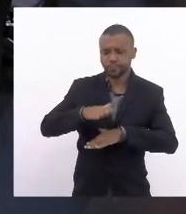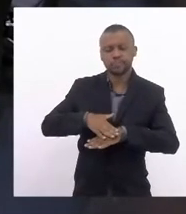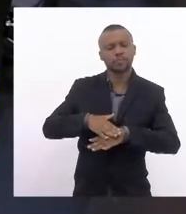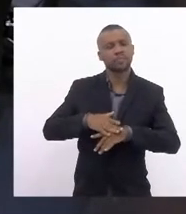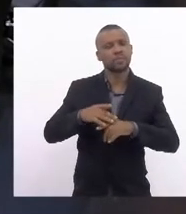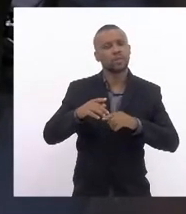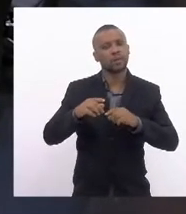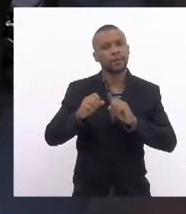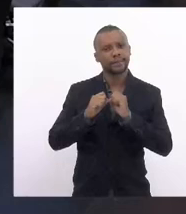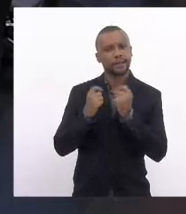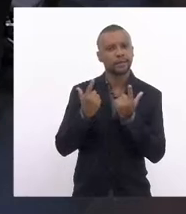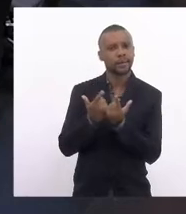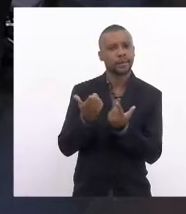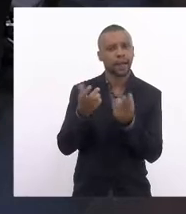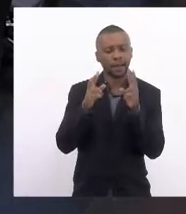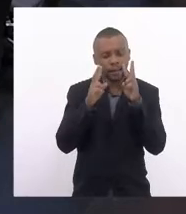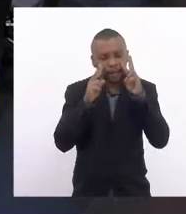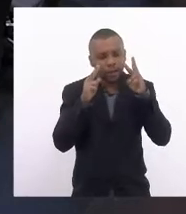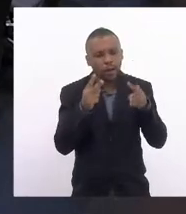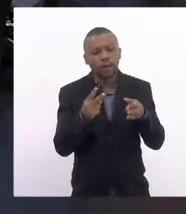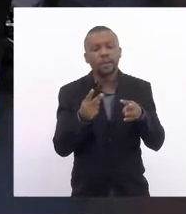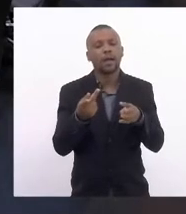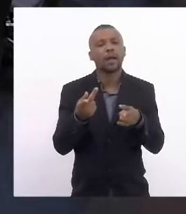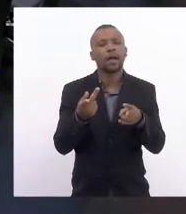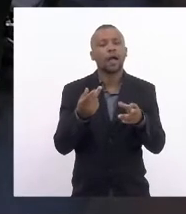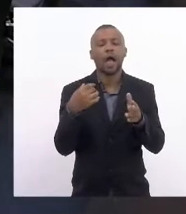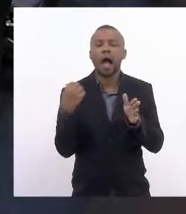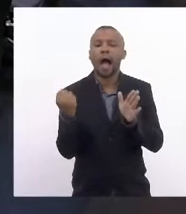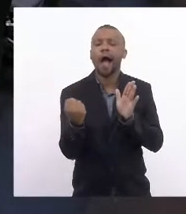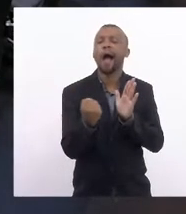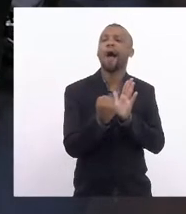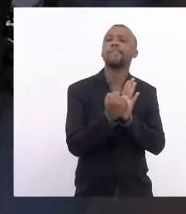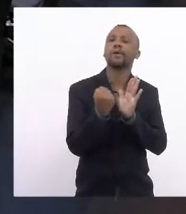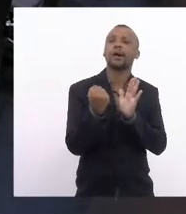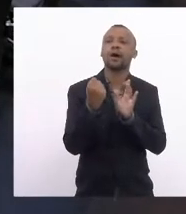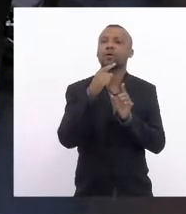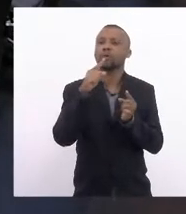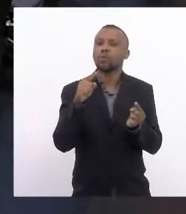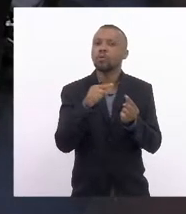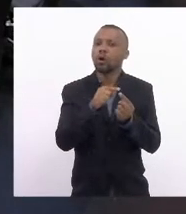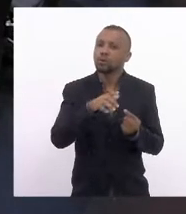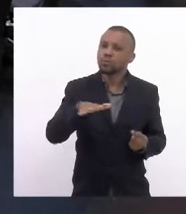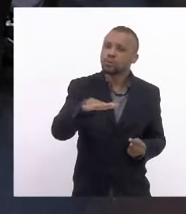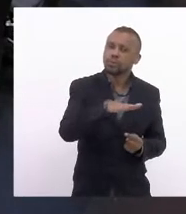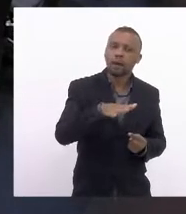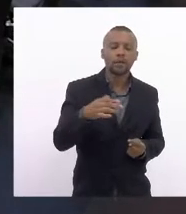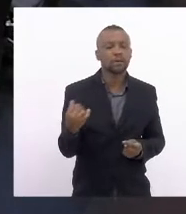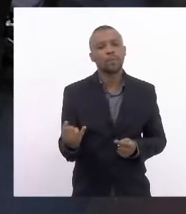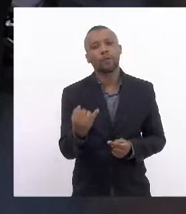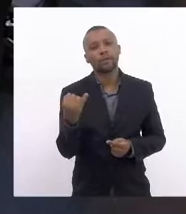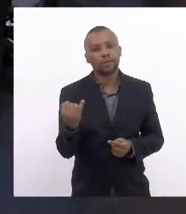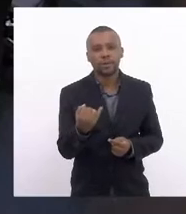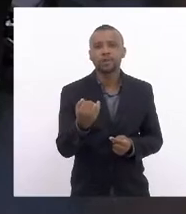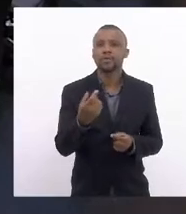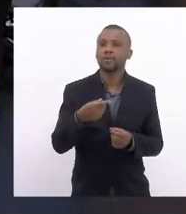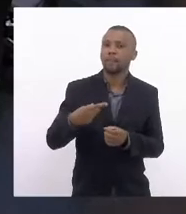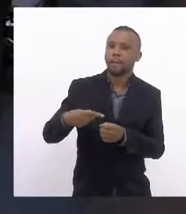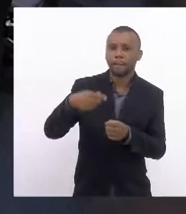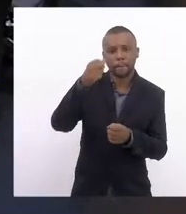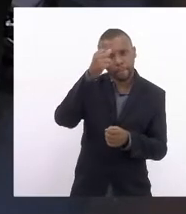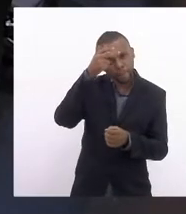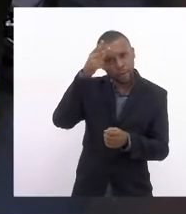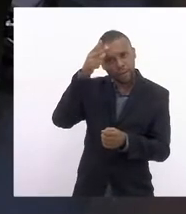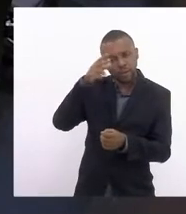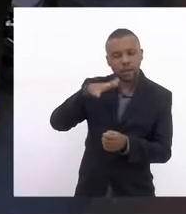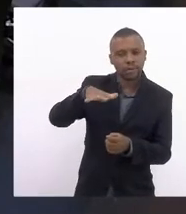querer reconhecer, através de tombamento, os rumos que um espaço relevante para uma cidade deverá ter, sem